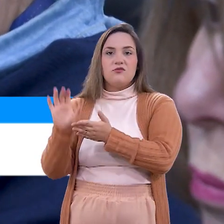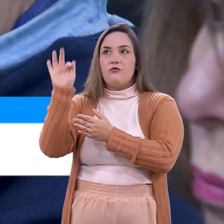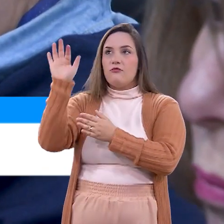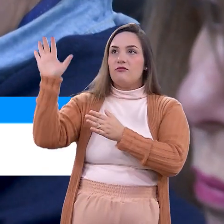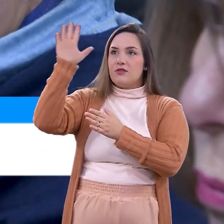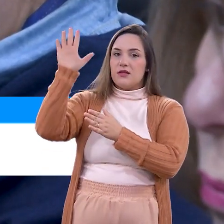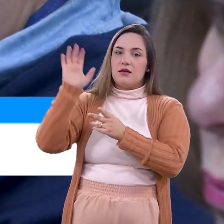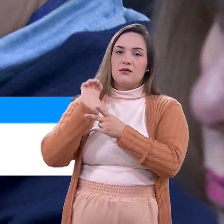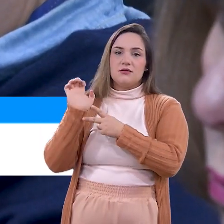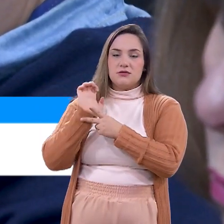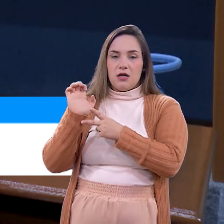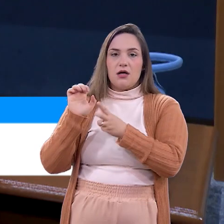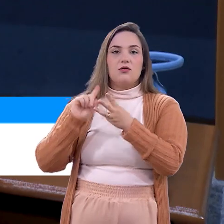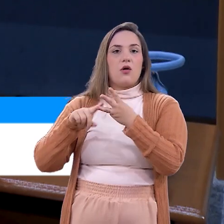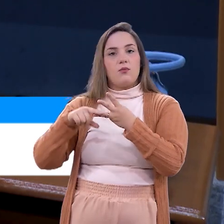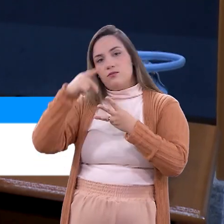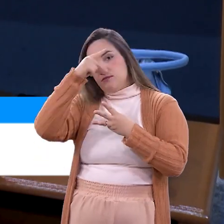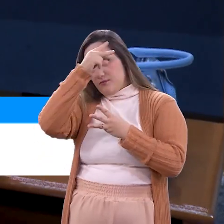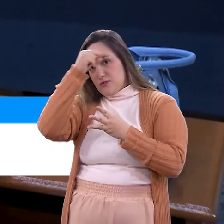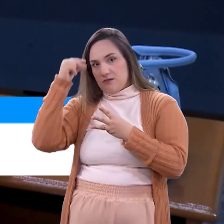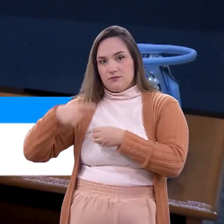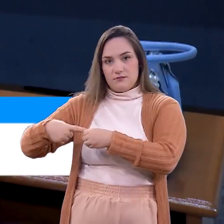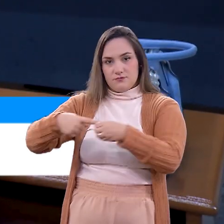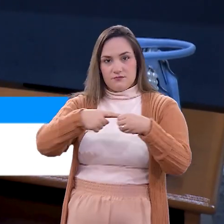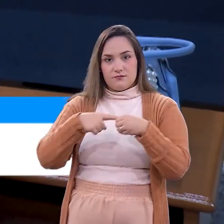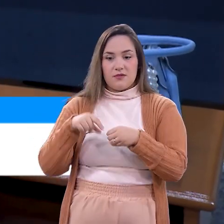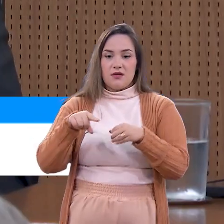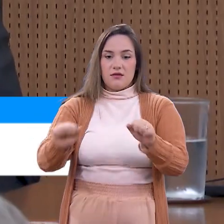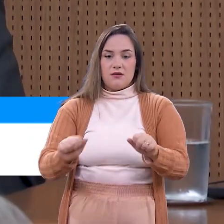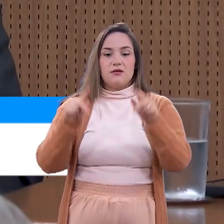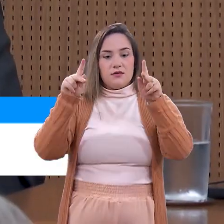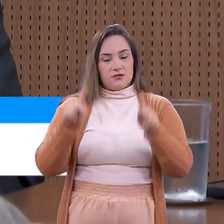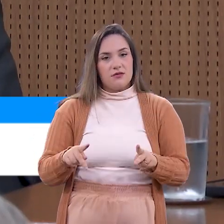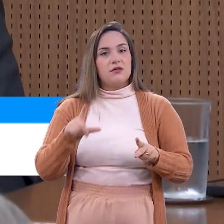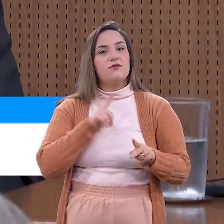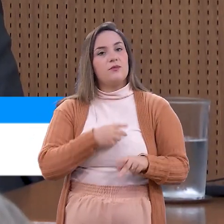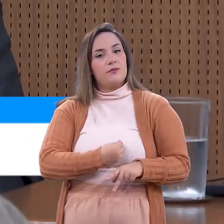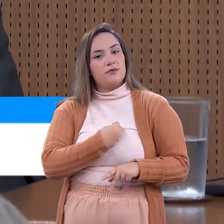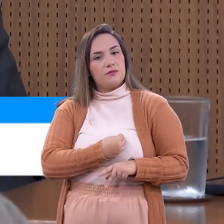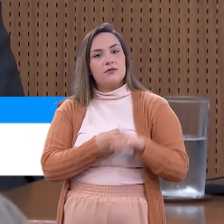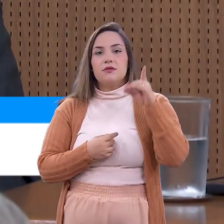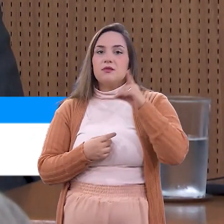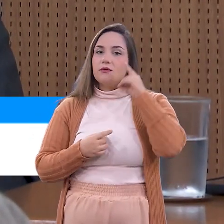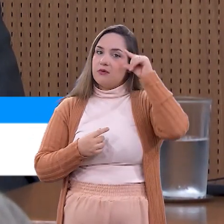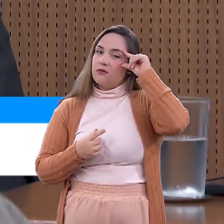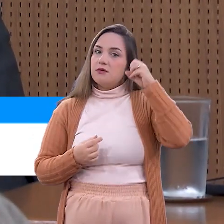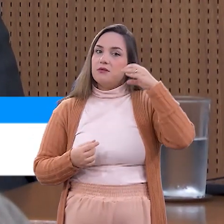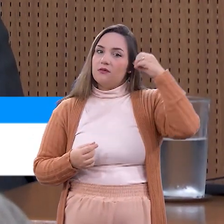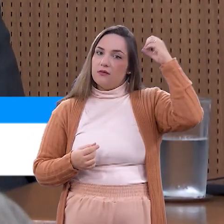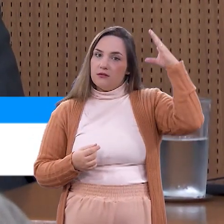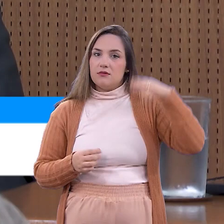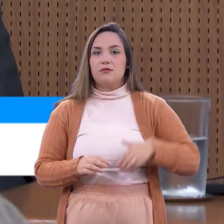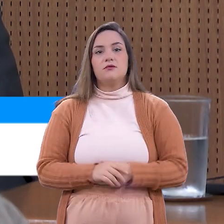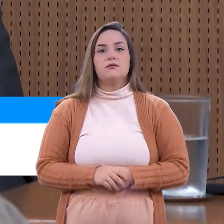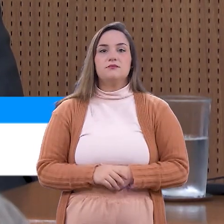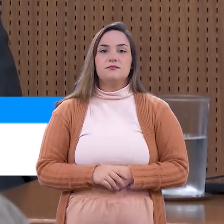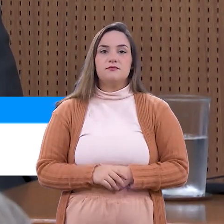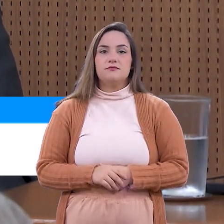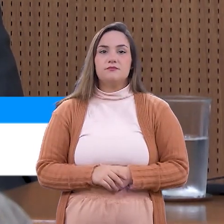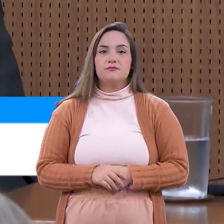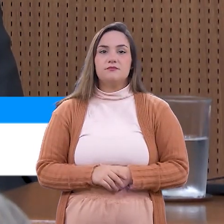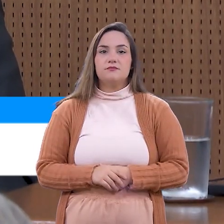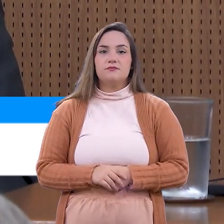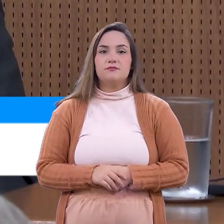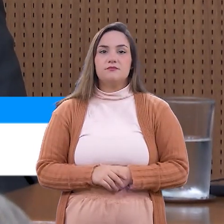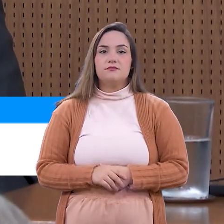anualmente pela união estados e municípios a audiência pública também contou com a participação do deputado pedran